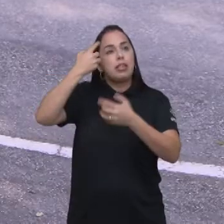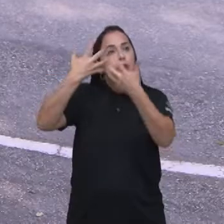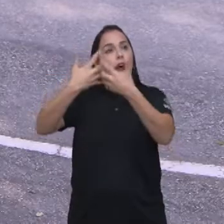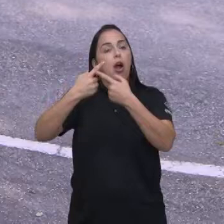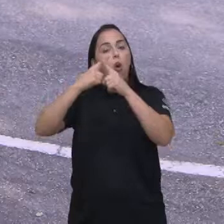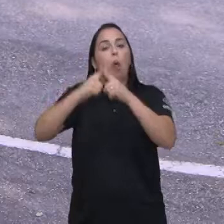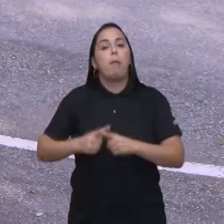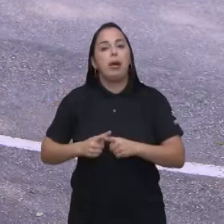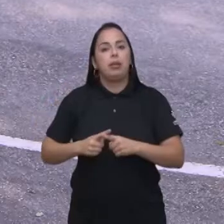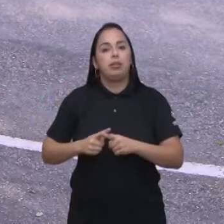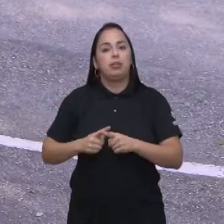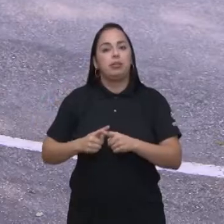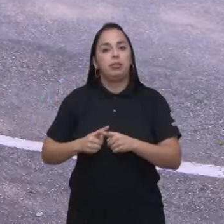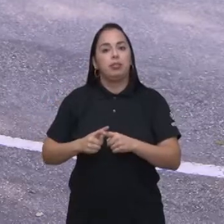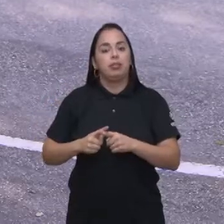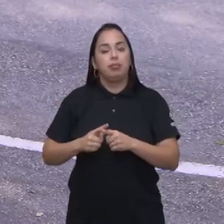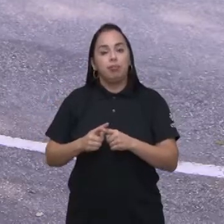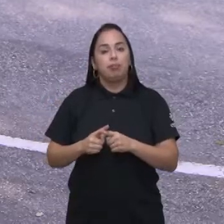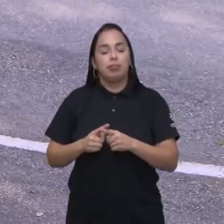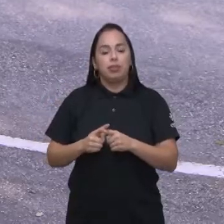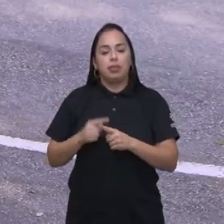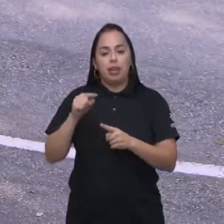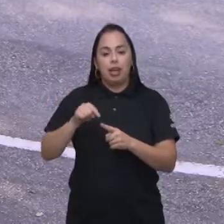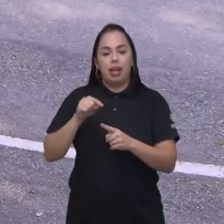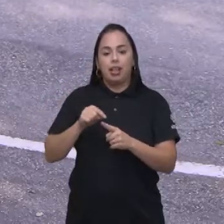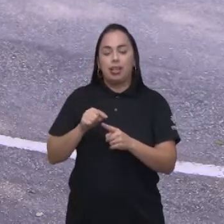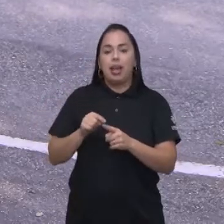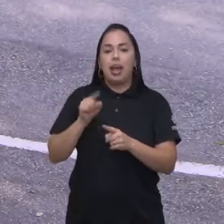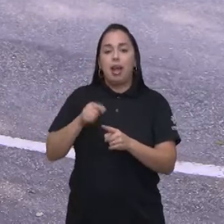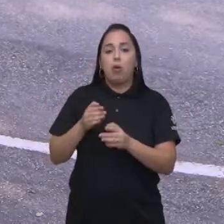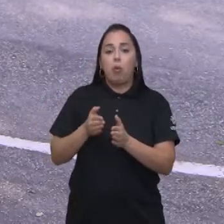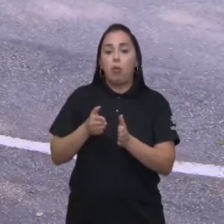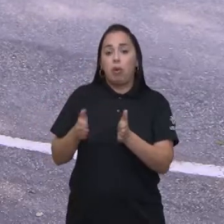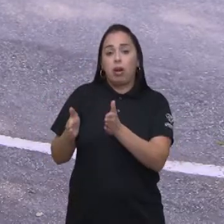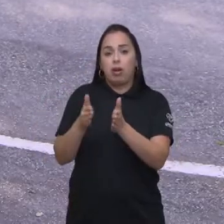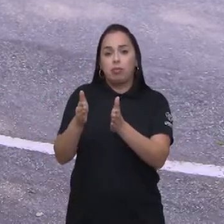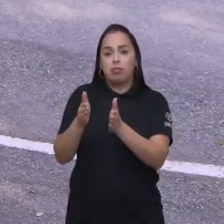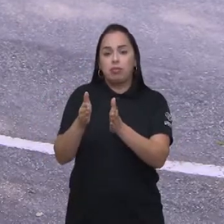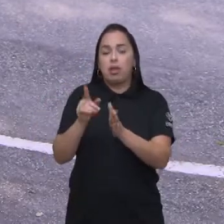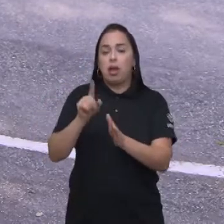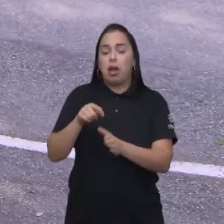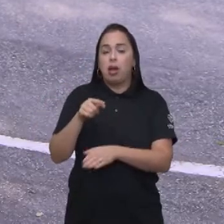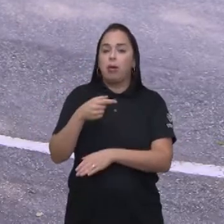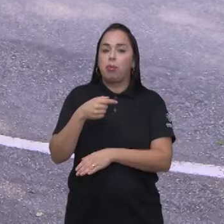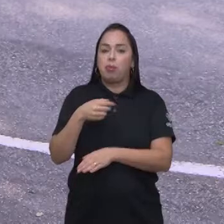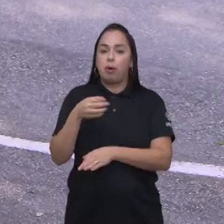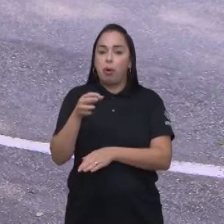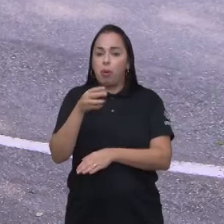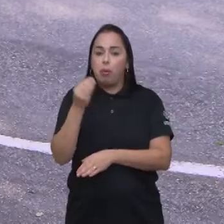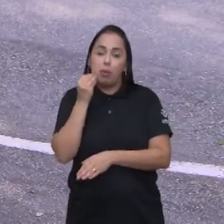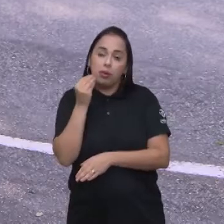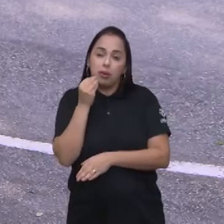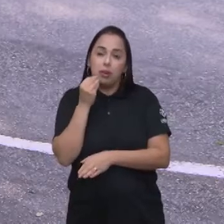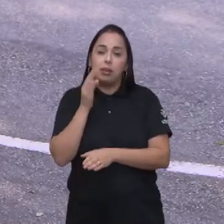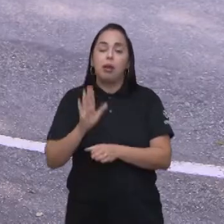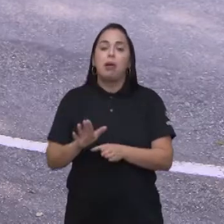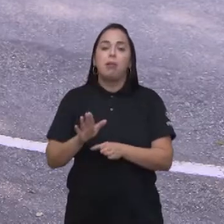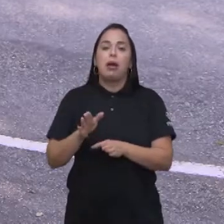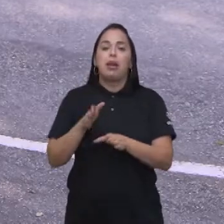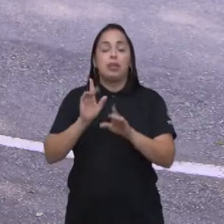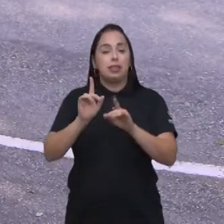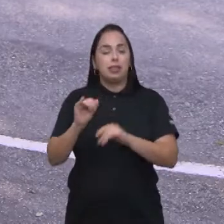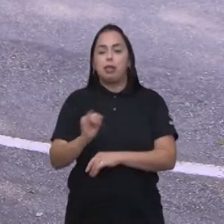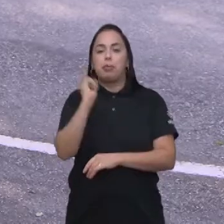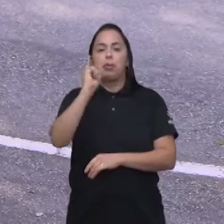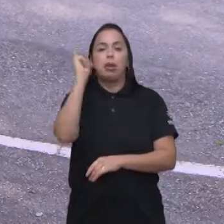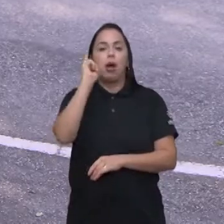na verdade a competição ela acaba sendo um caminho né uma opção para quem quer o